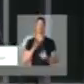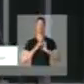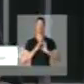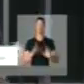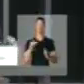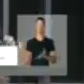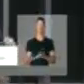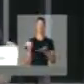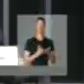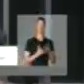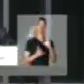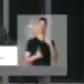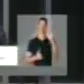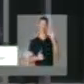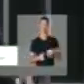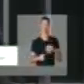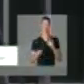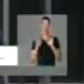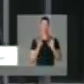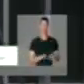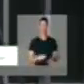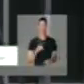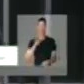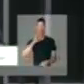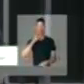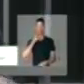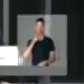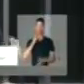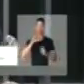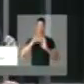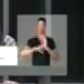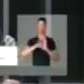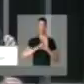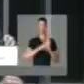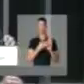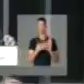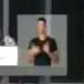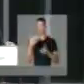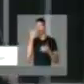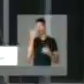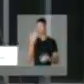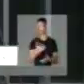autorize a importação de café, não deixe essa mancha no currículo do seu mandato. Muito obrigado.